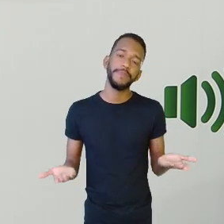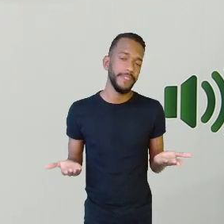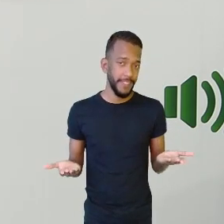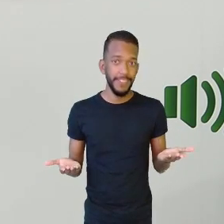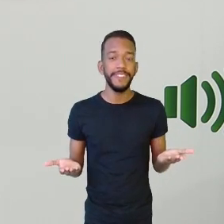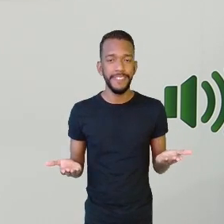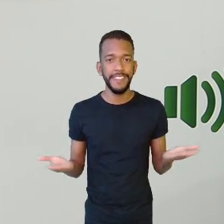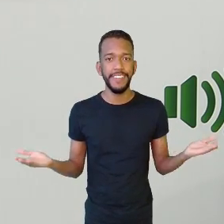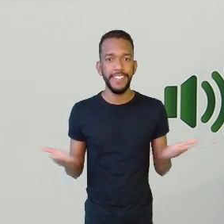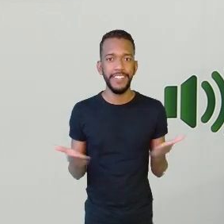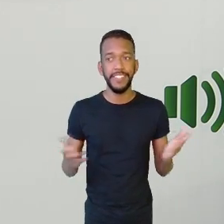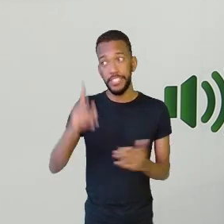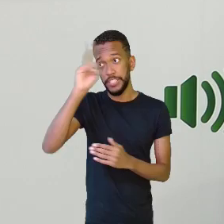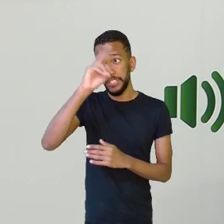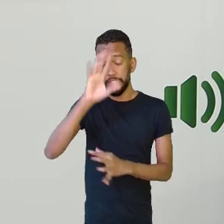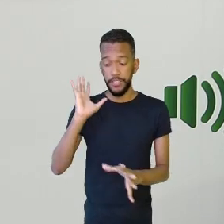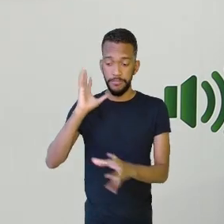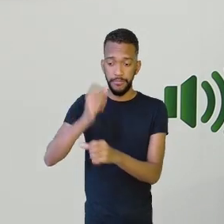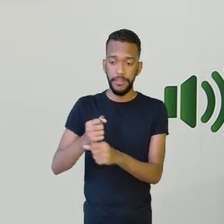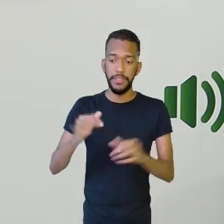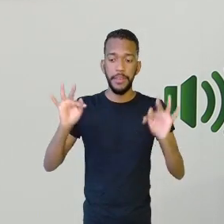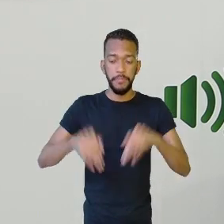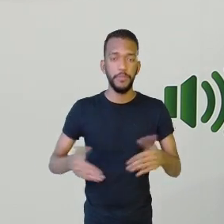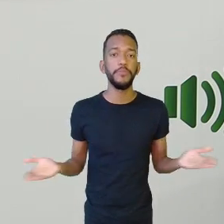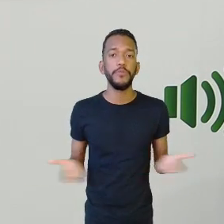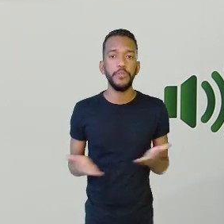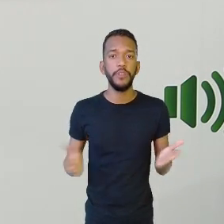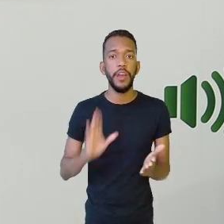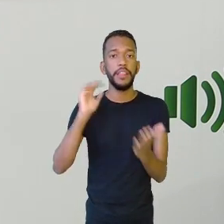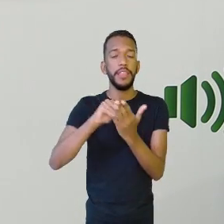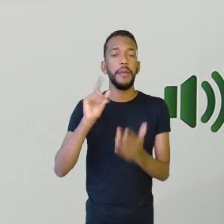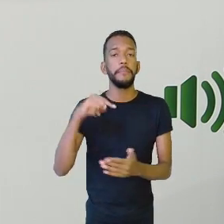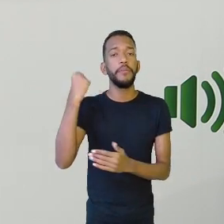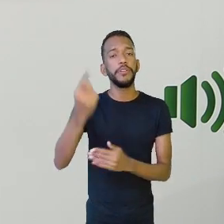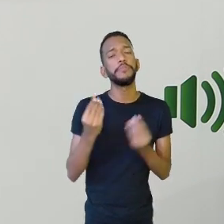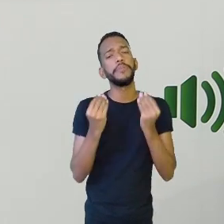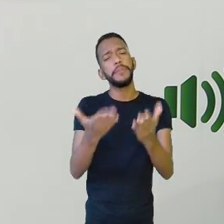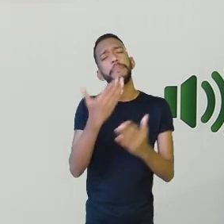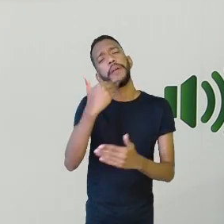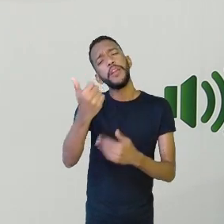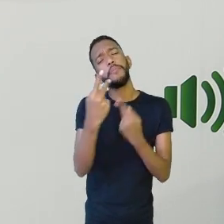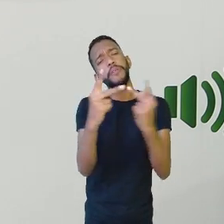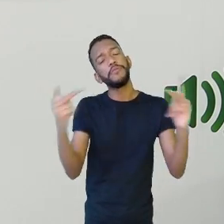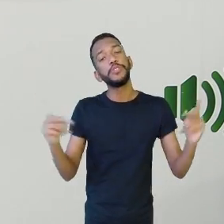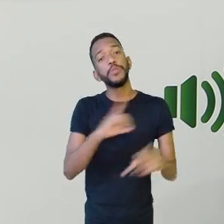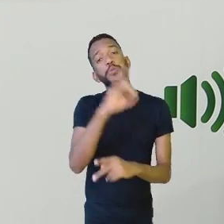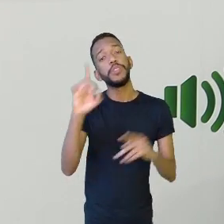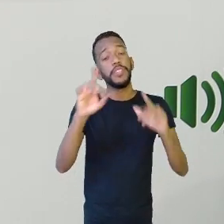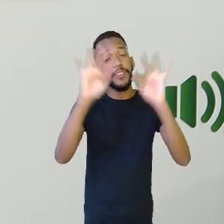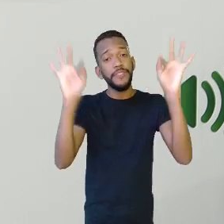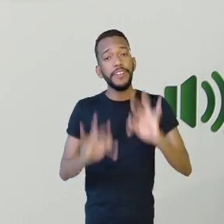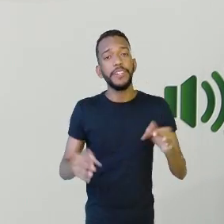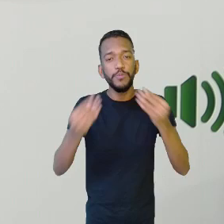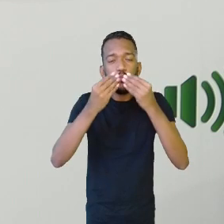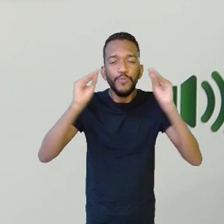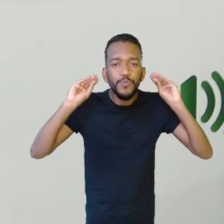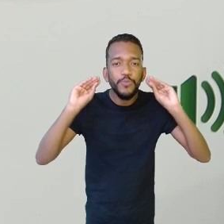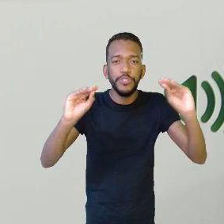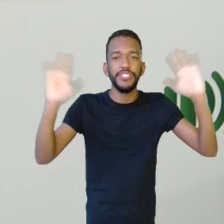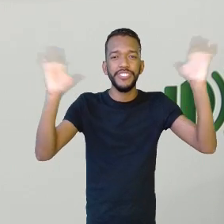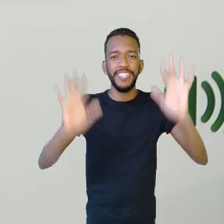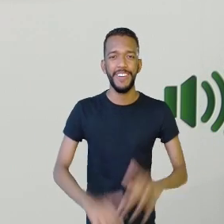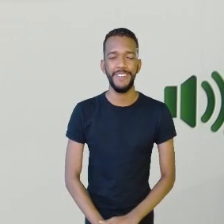mais, a nossa história acabou por hoje. Até a próxima. Tudo de melhor para vocês. Um dia bem feliz. Beijão.